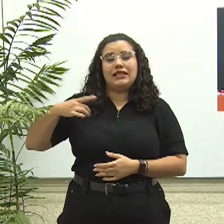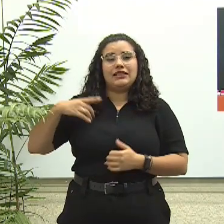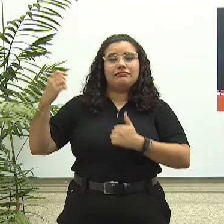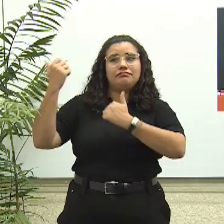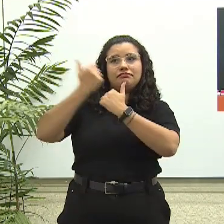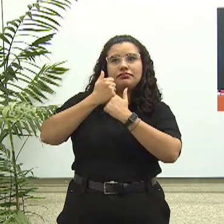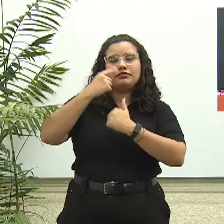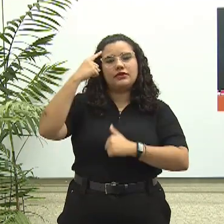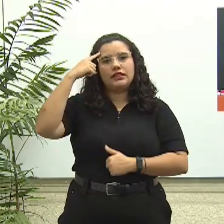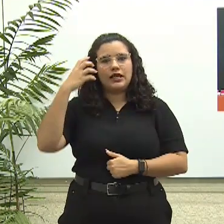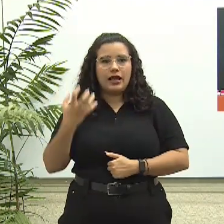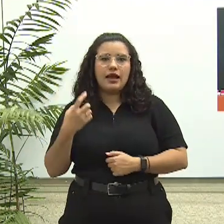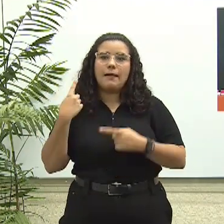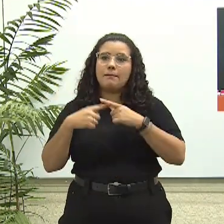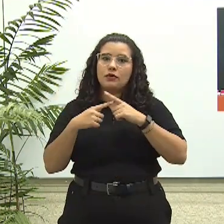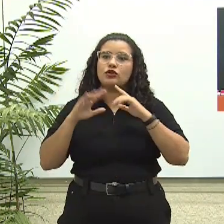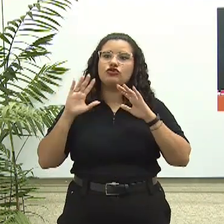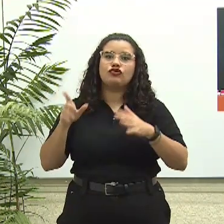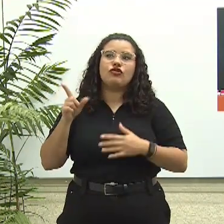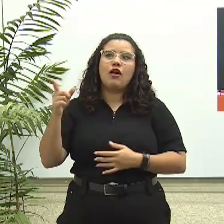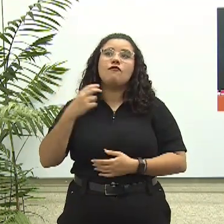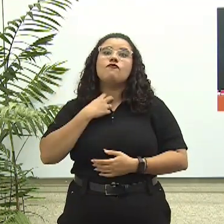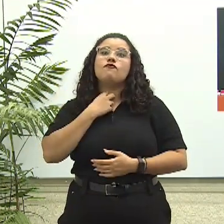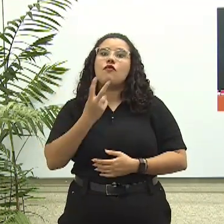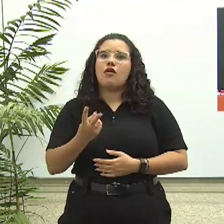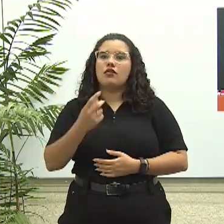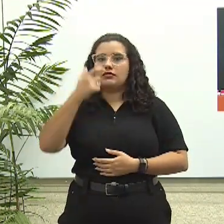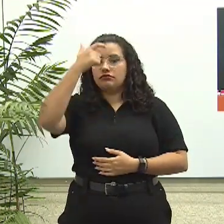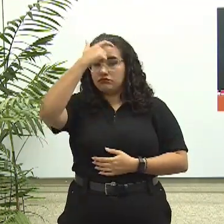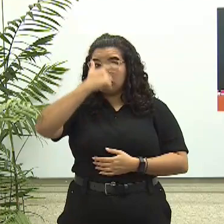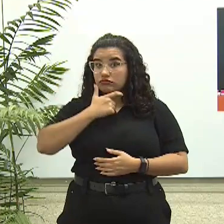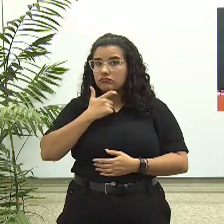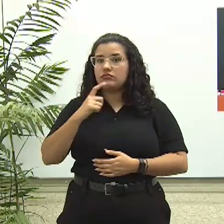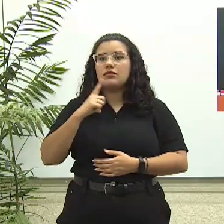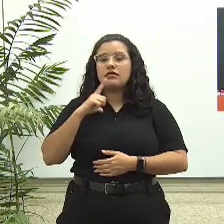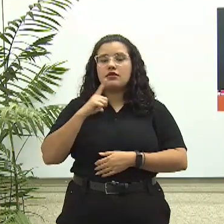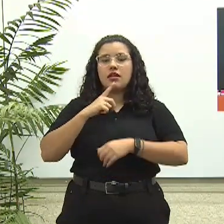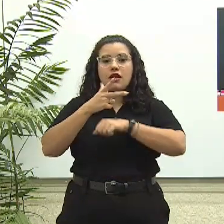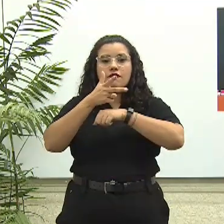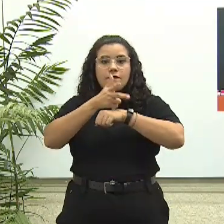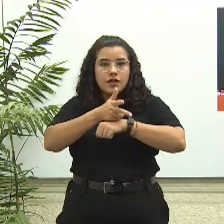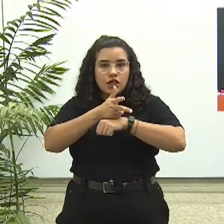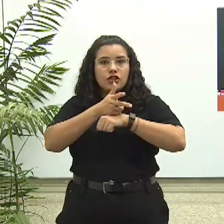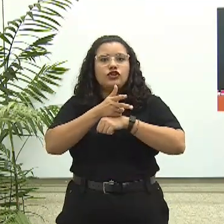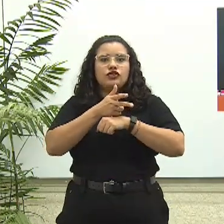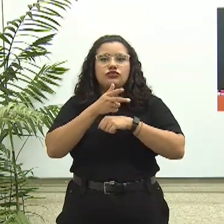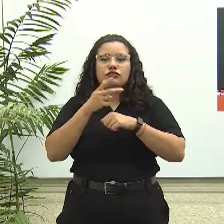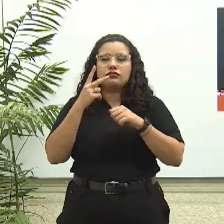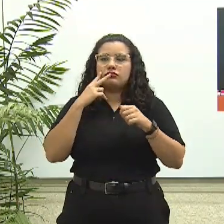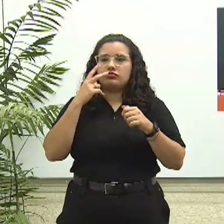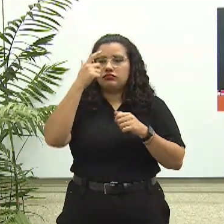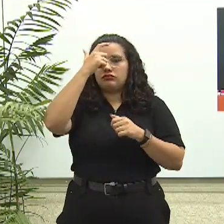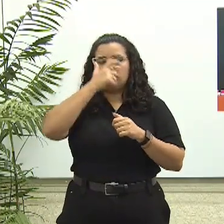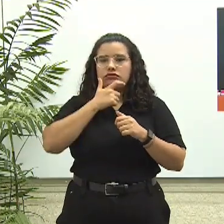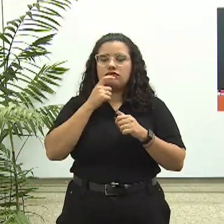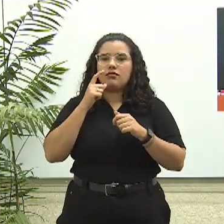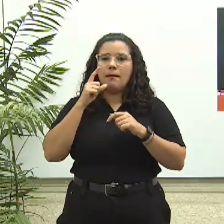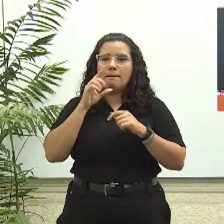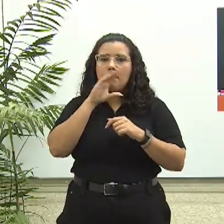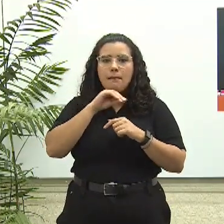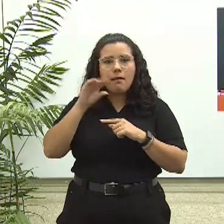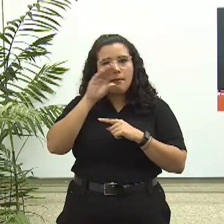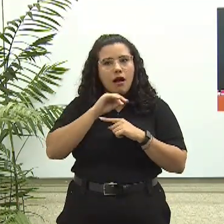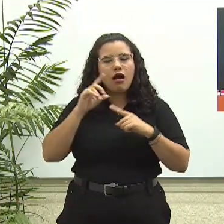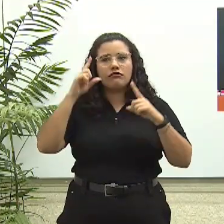Maia que já gera voz gera rosto vídeo o o o controverso a peça